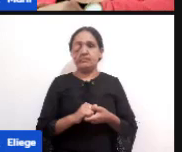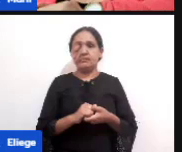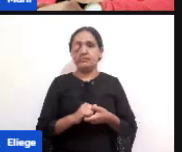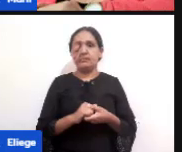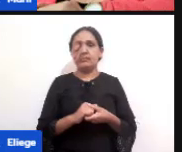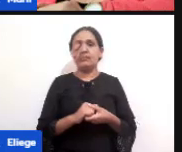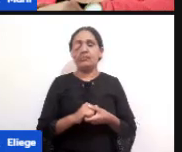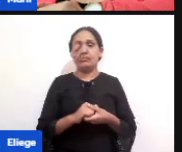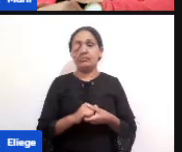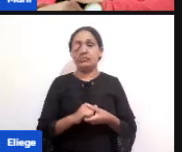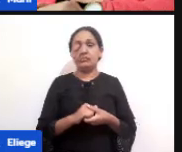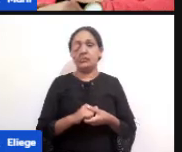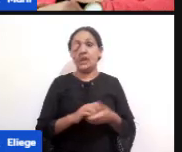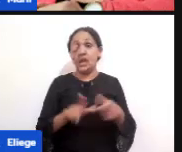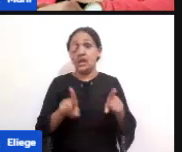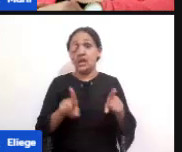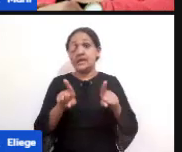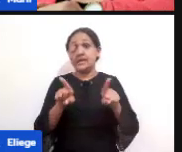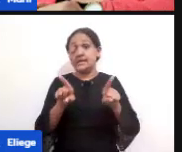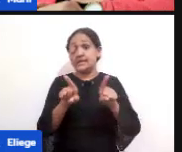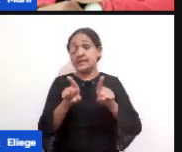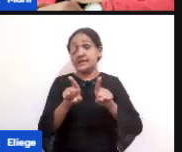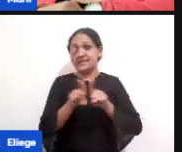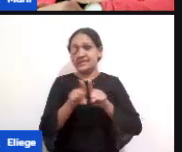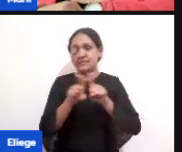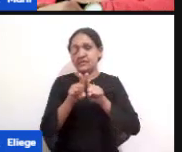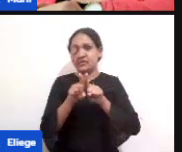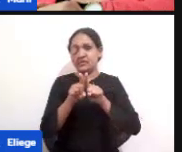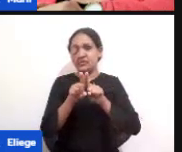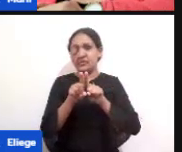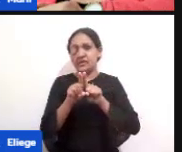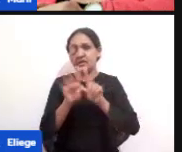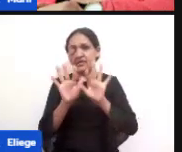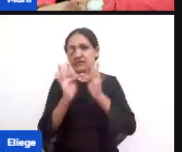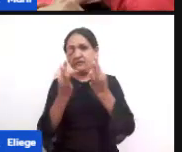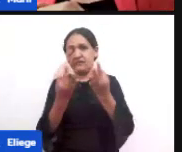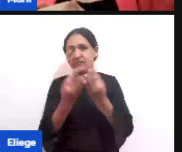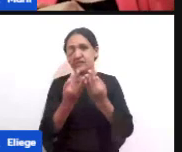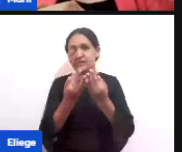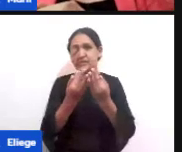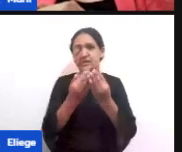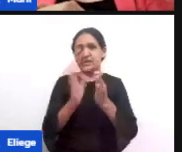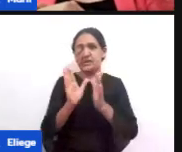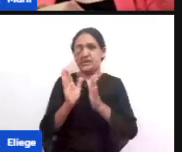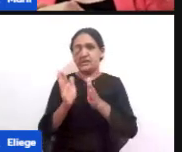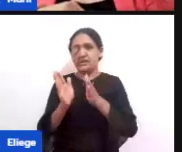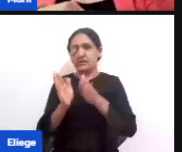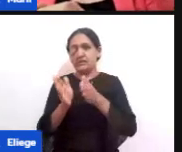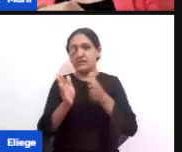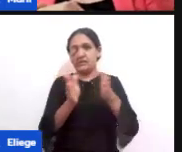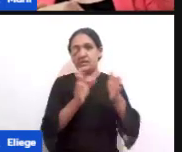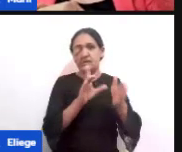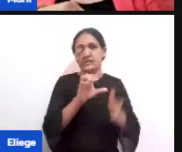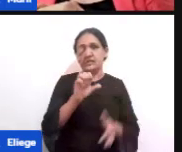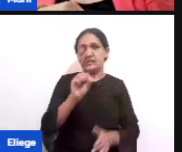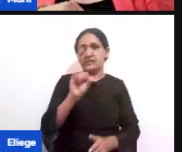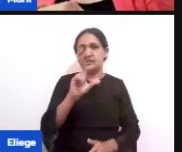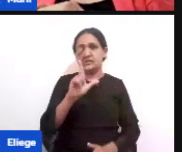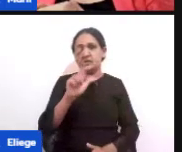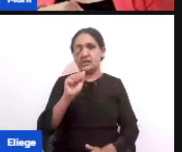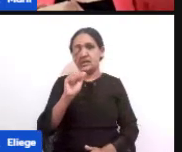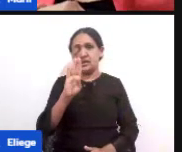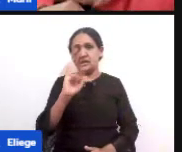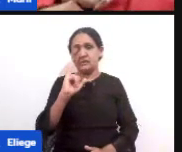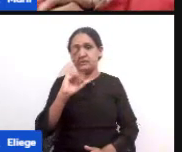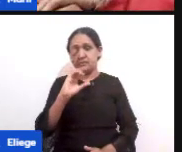E aí a gente vem com a família silábica ou silabário, né? Adquirir a habilidade de leitura e da escrita é um